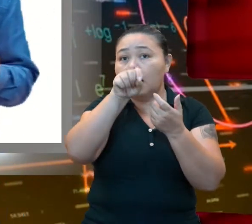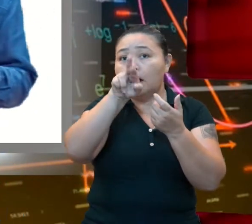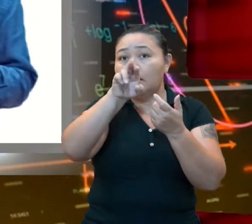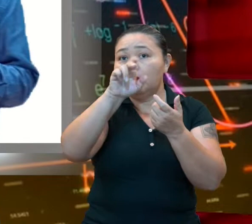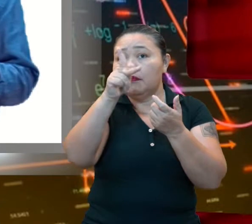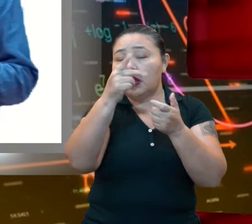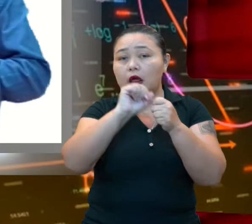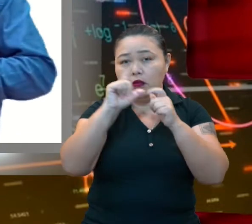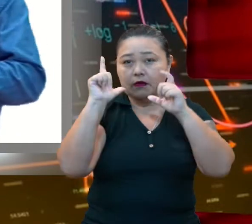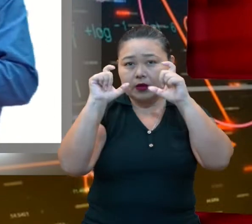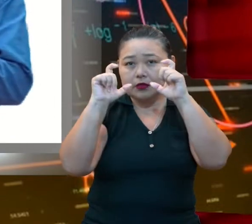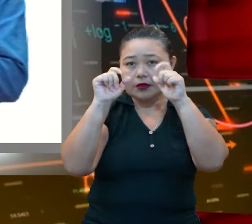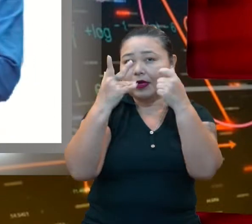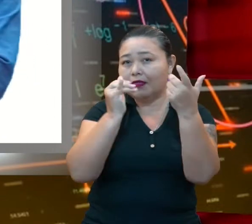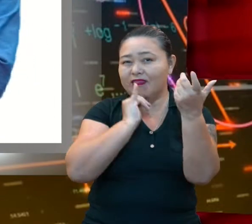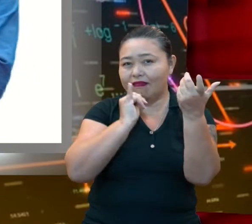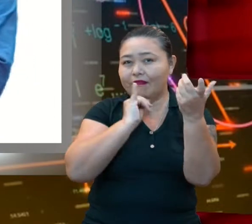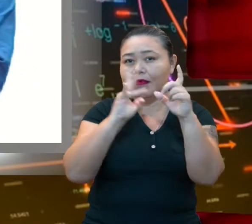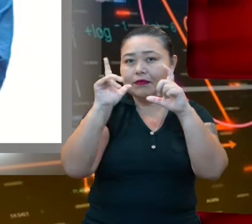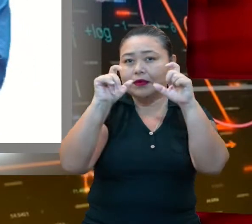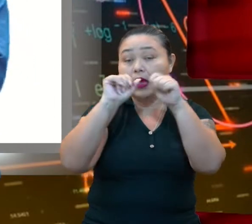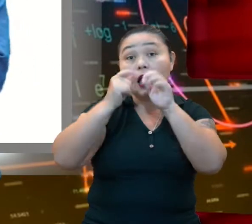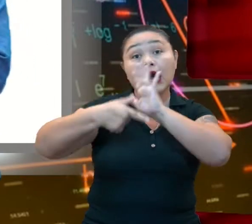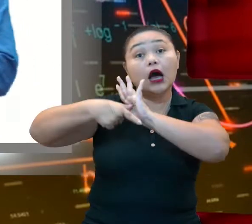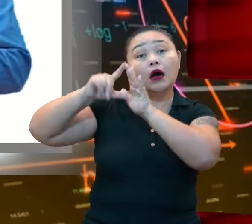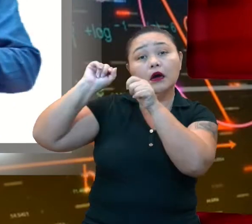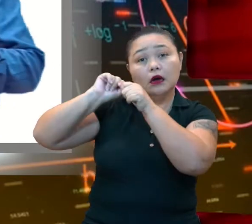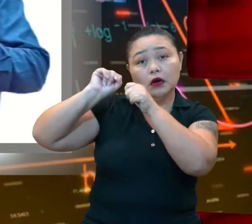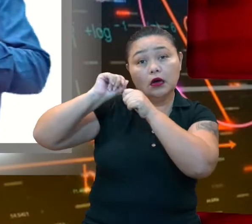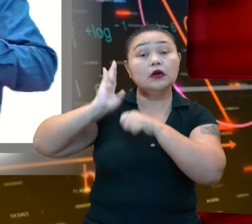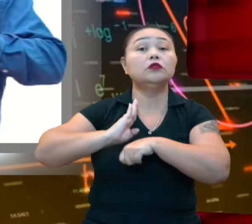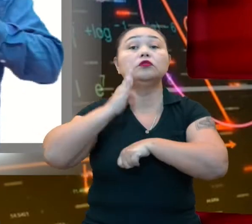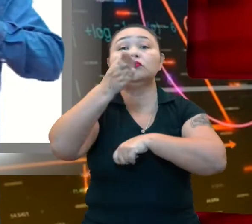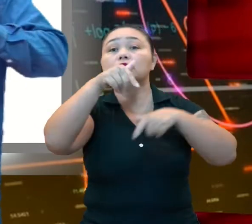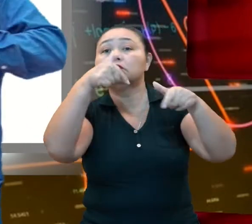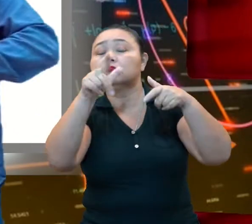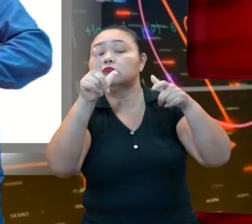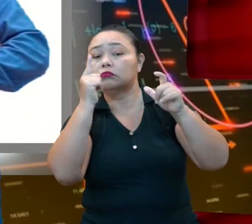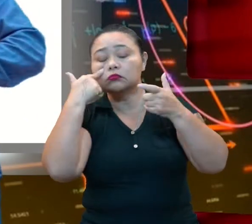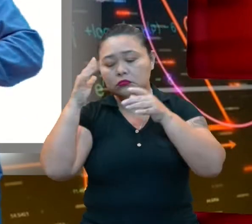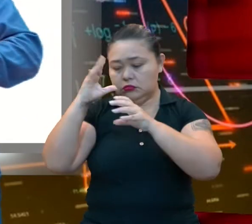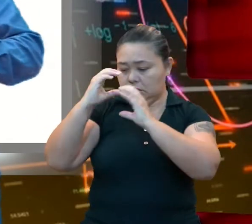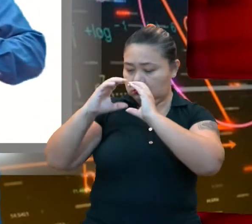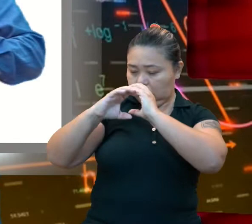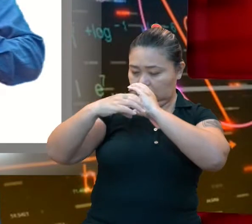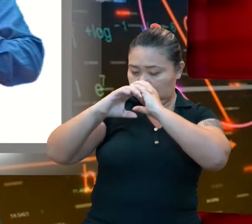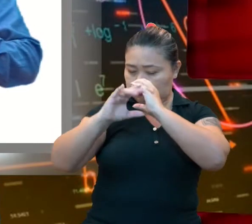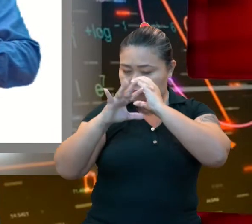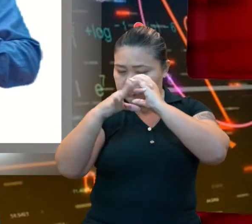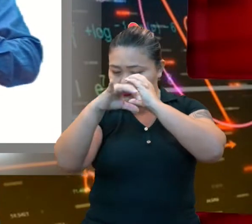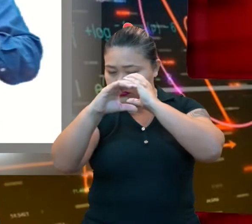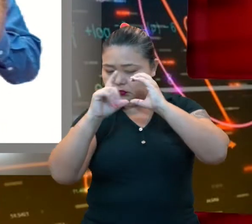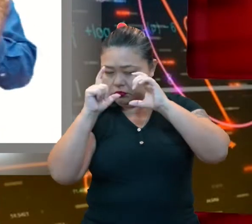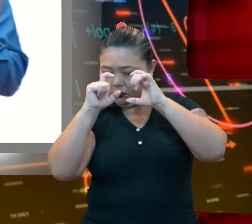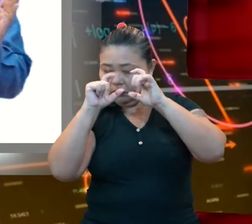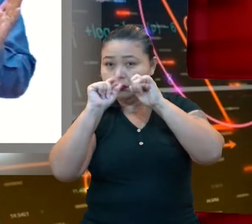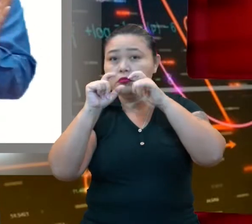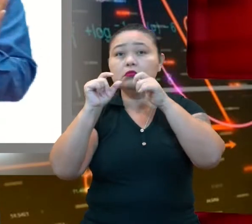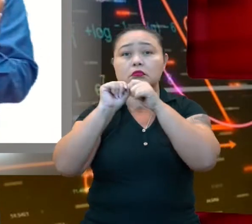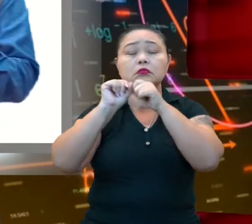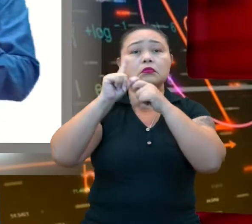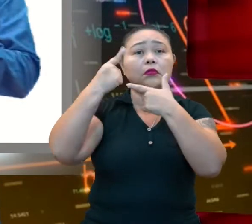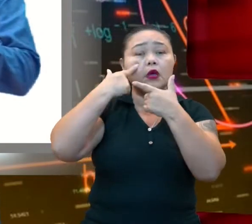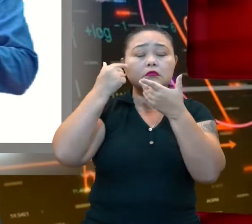topografia, essas coisas, antes de sair para trabalho, antes de ir para campo, eles fazem a calibragem, tudinho, vão medindo. E para calibrar eles usam